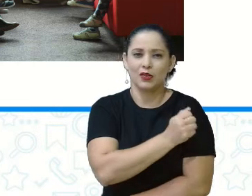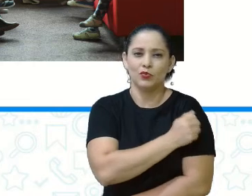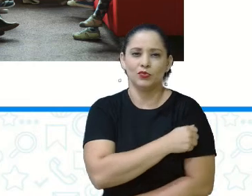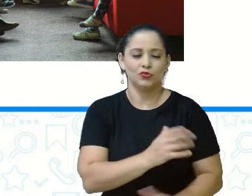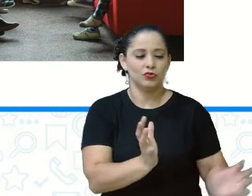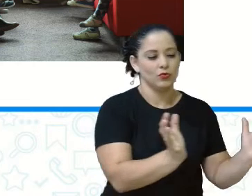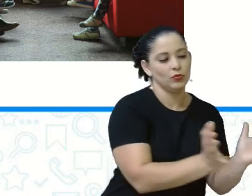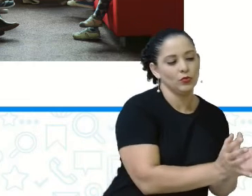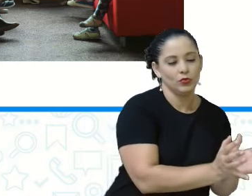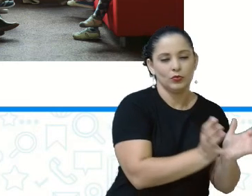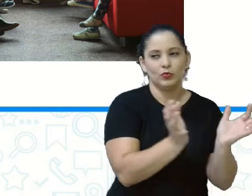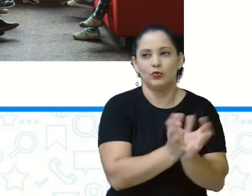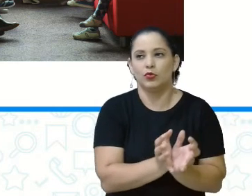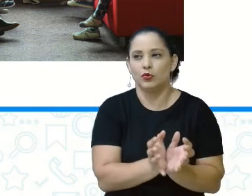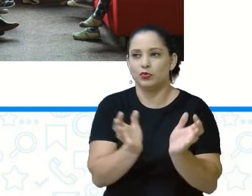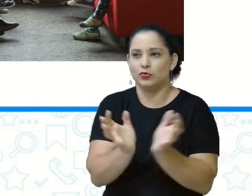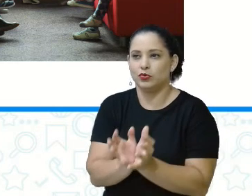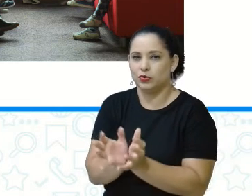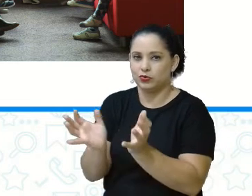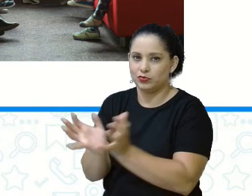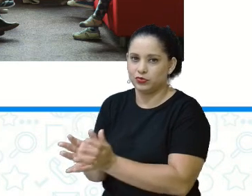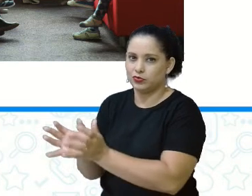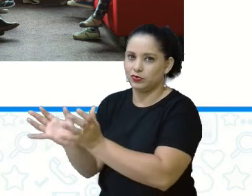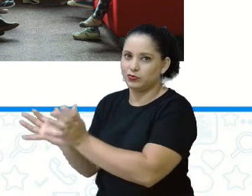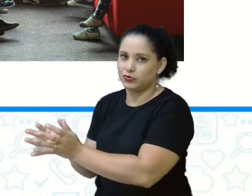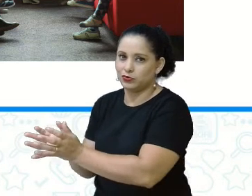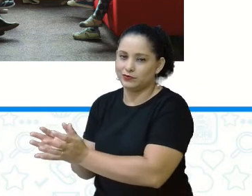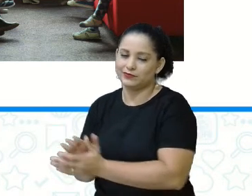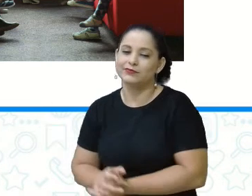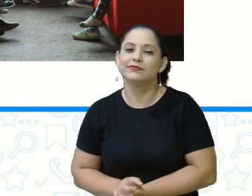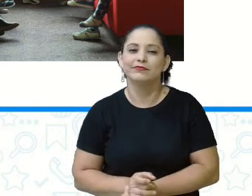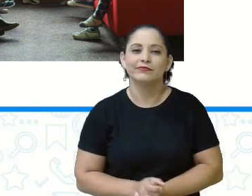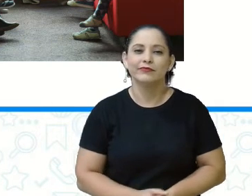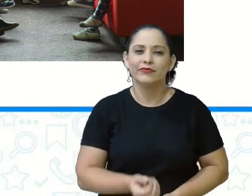ano. Vocês que assistiram à aula passada,